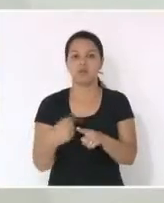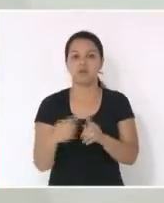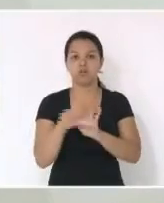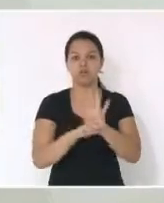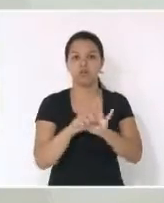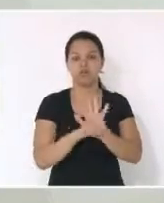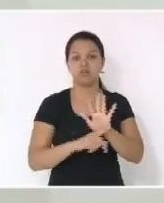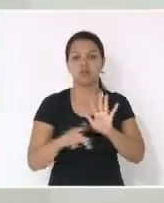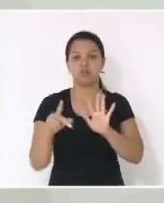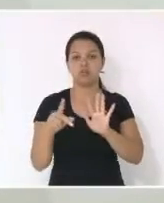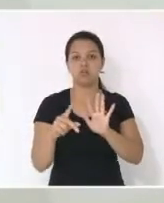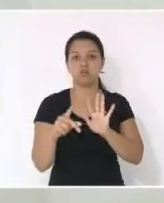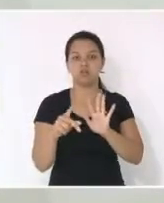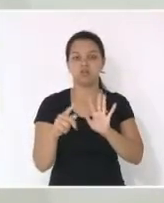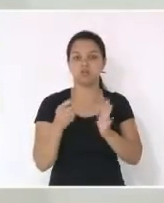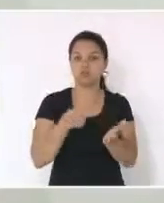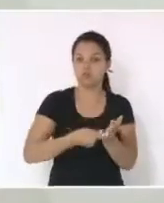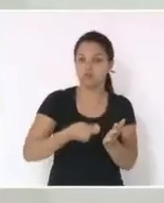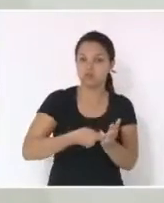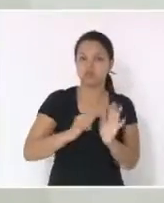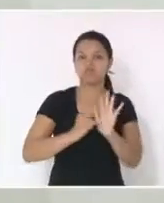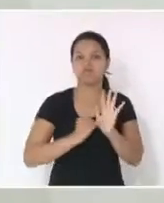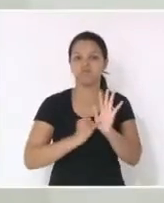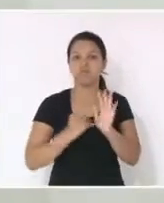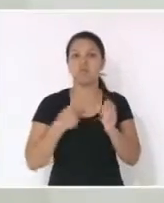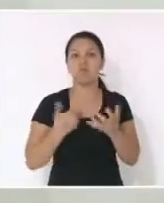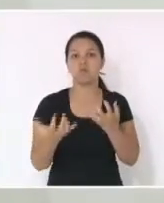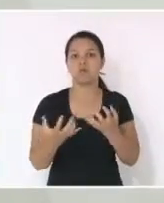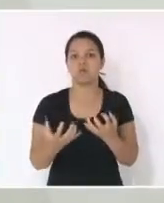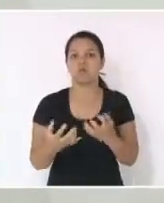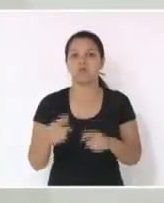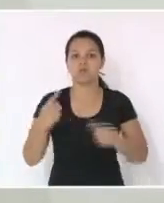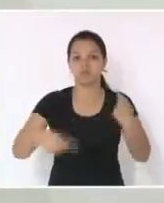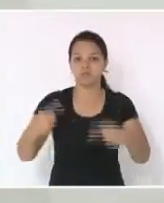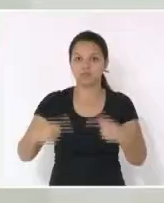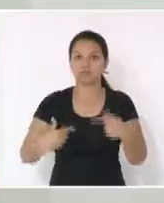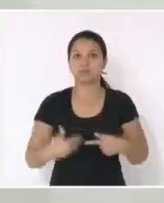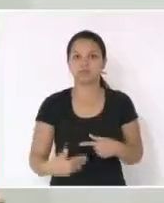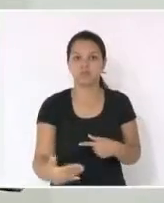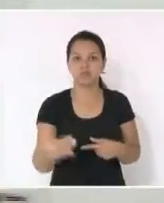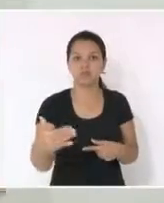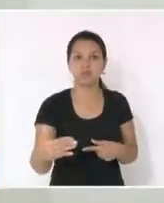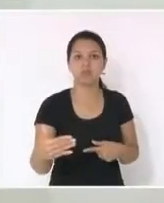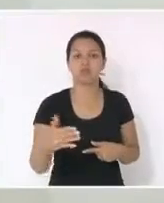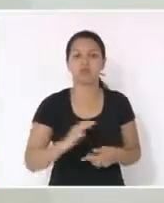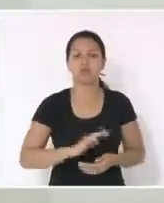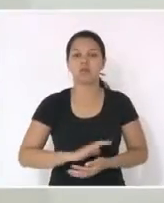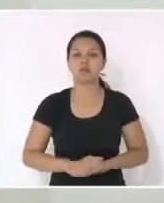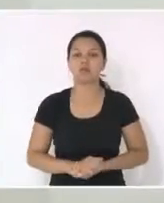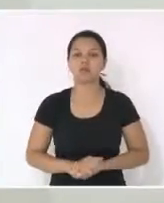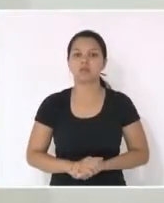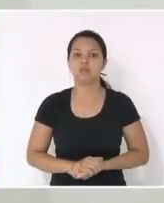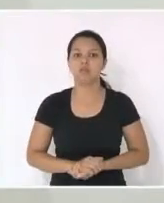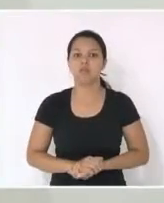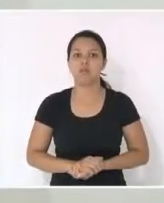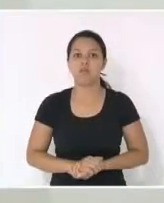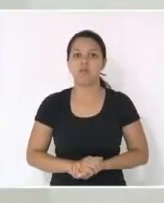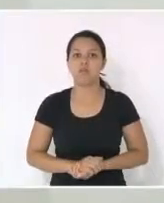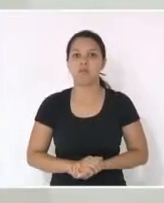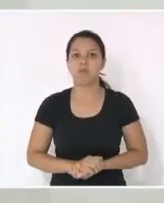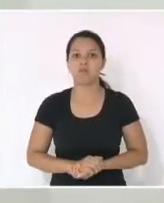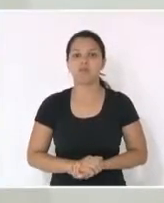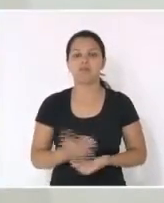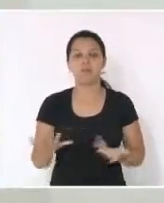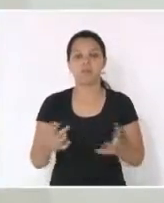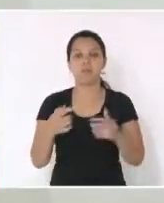desigual por isso eu torço muito pra que esse debate que nós vamos fazer aqui com relação aos temas da legislação tributária de